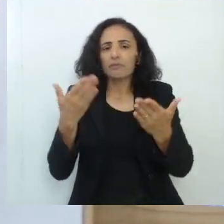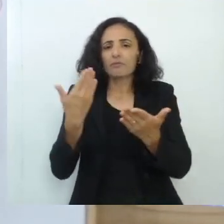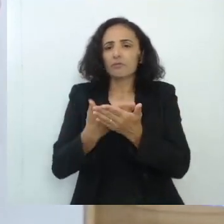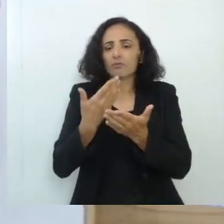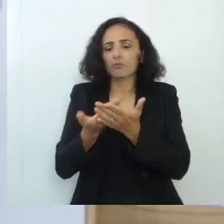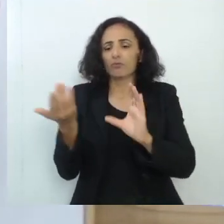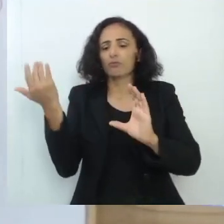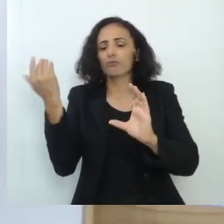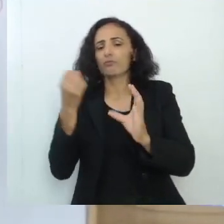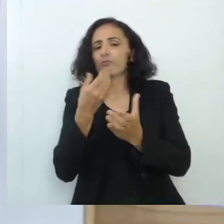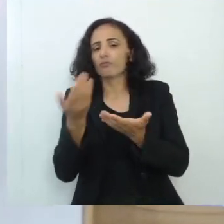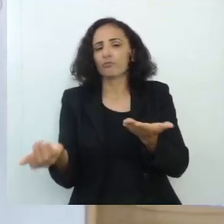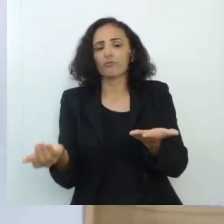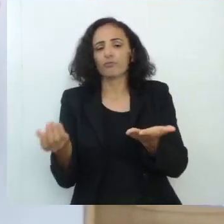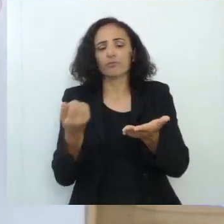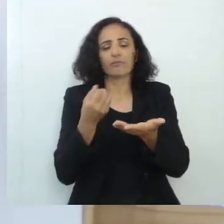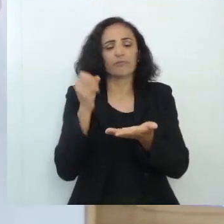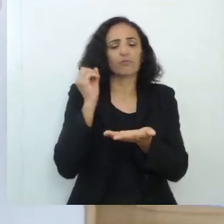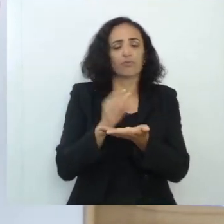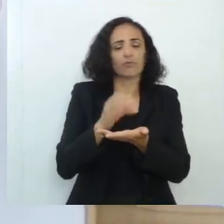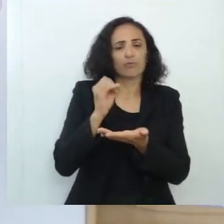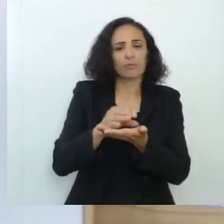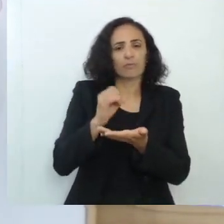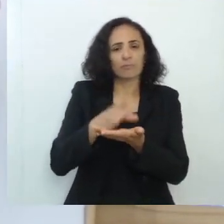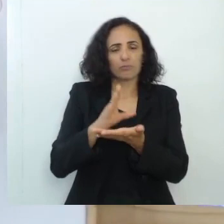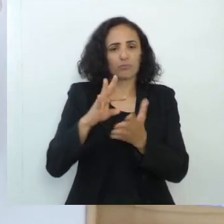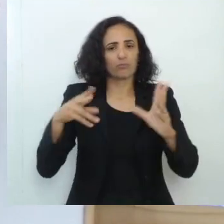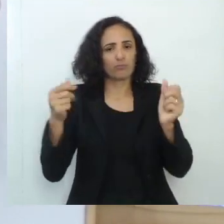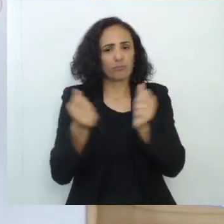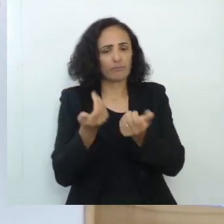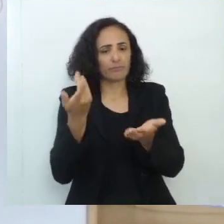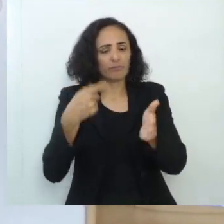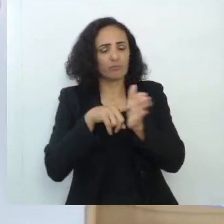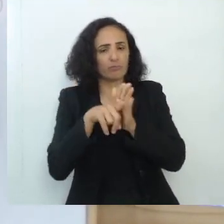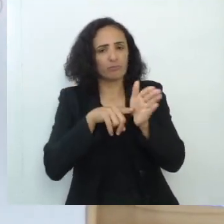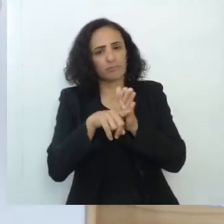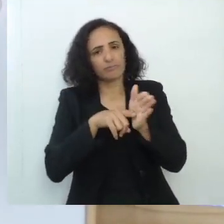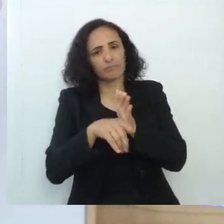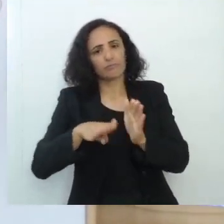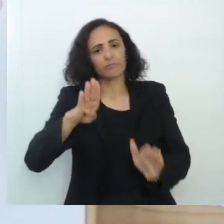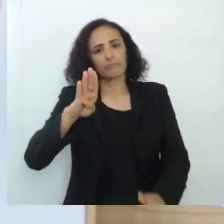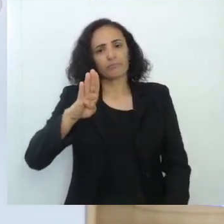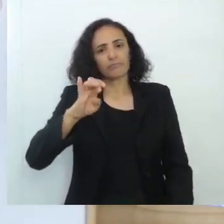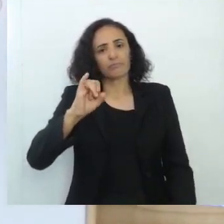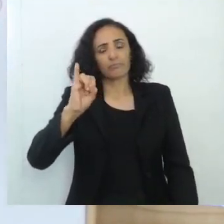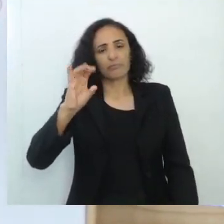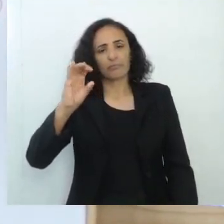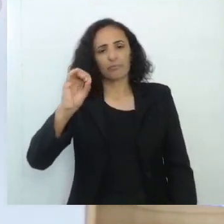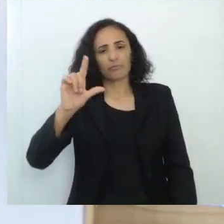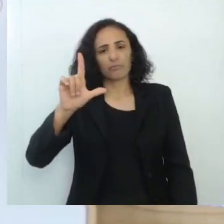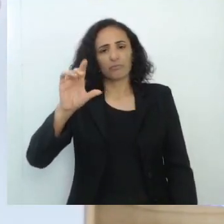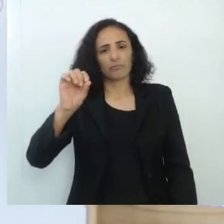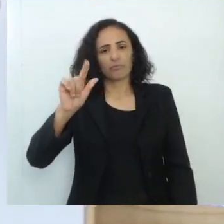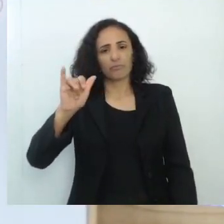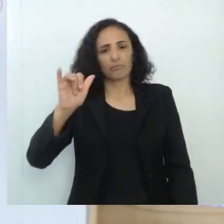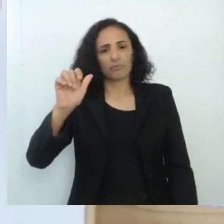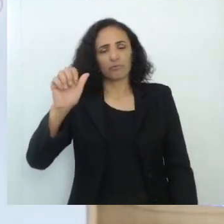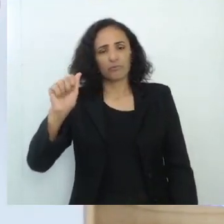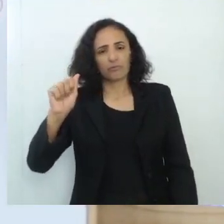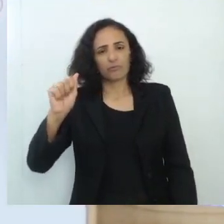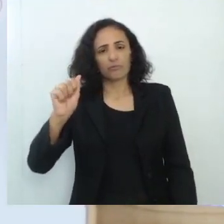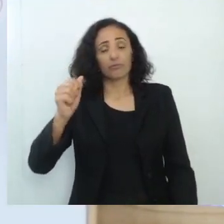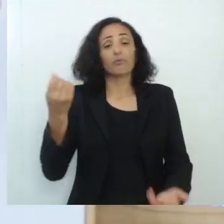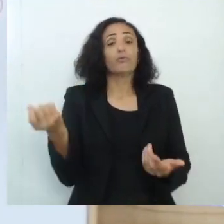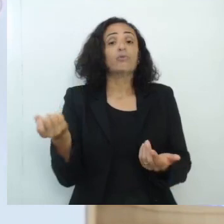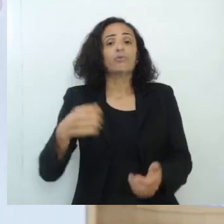canal no YouTube, Biologia com Tubarão. Tá? Lembra quando você entra no YouTube e você bota Biologia com Tubarão, você também vai me encontrar lá e vai encontrar o meu canal.